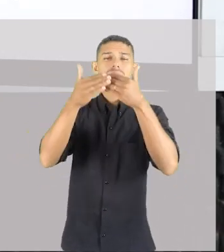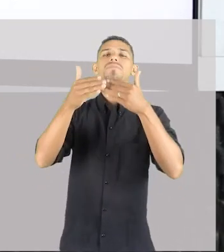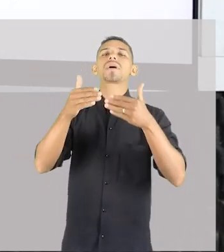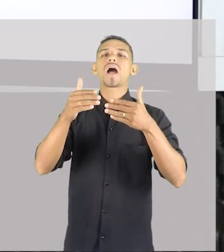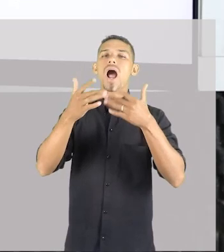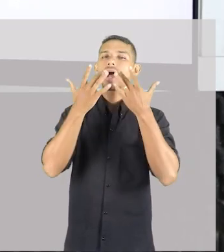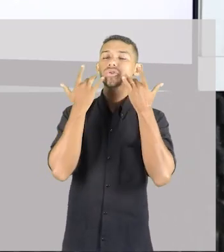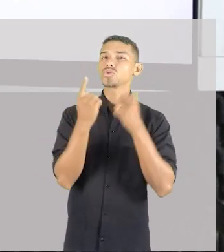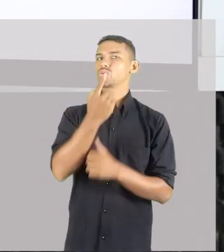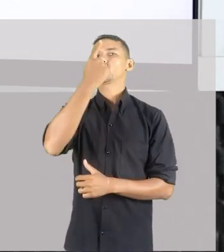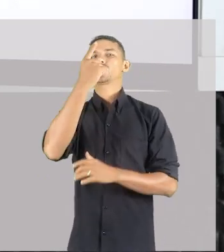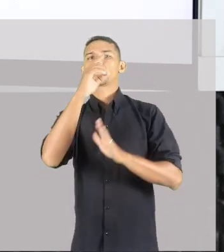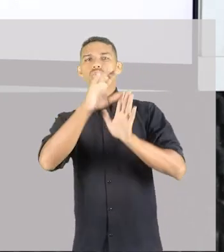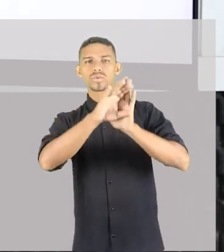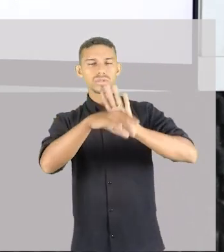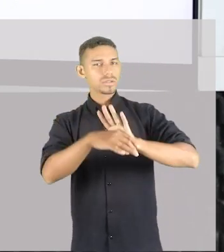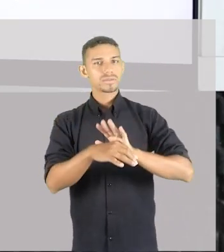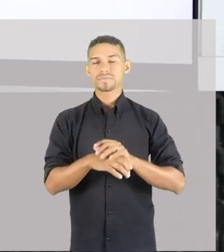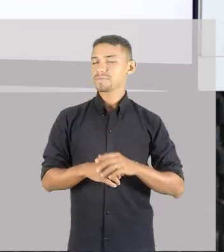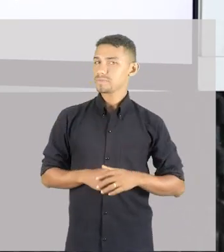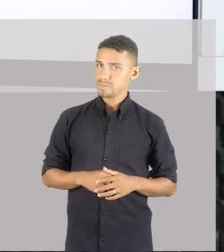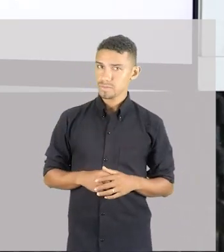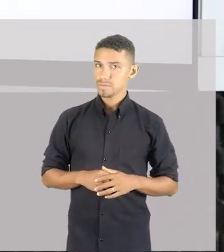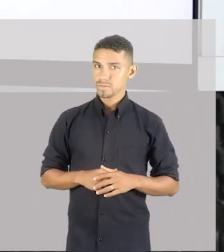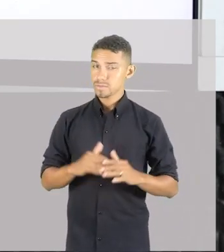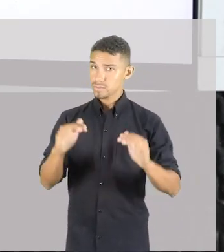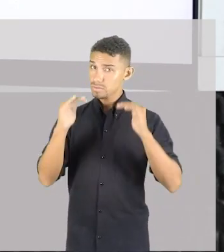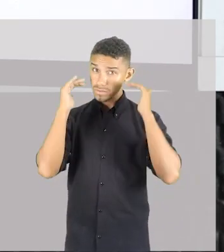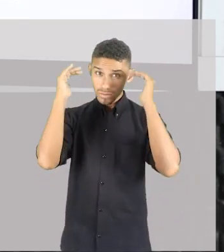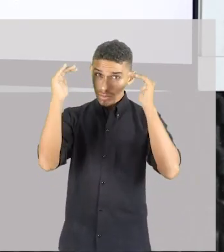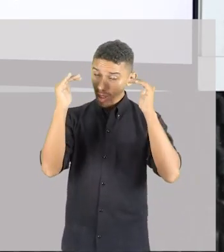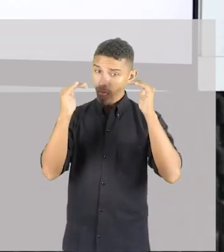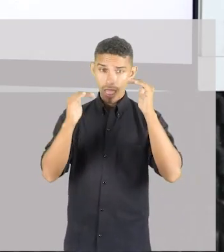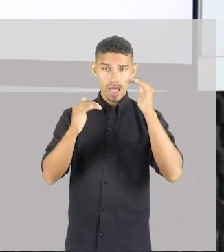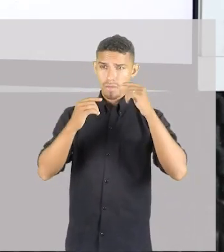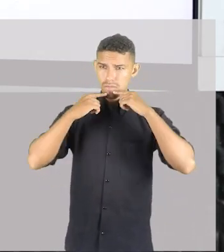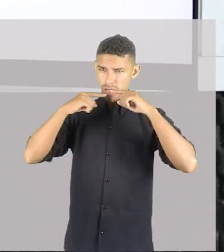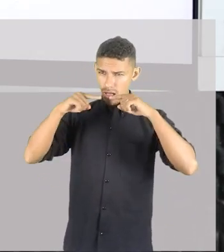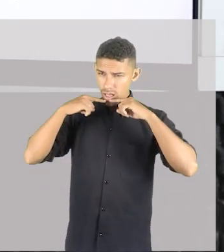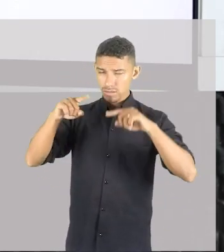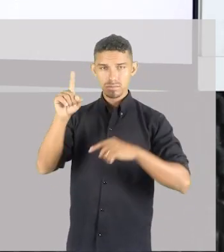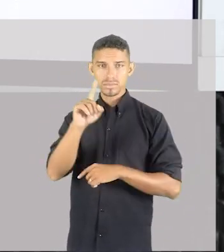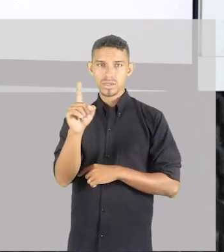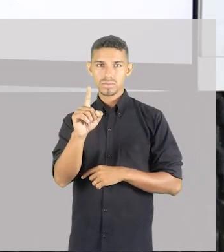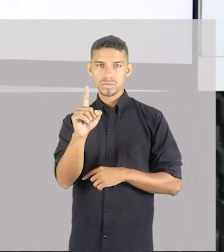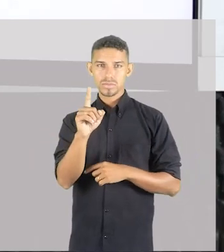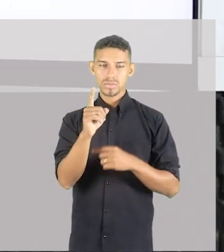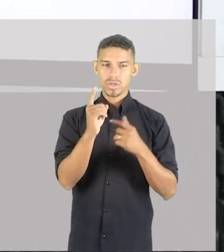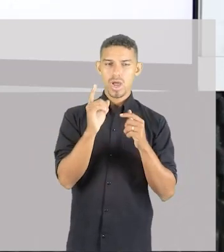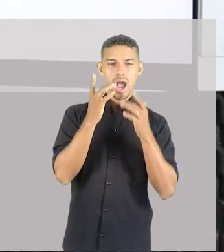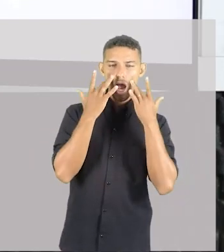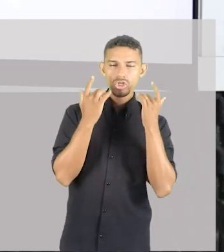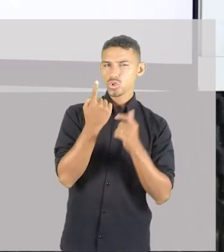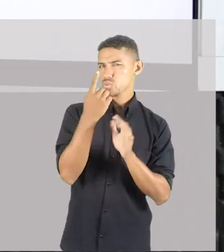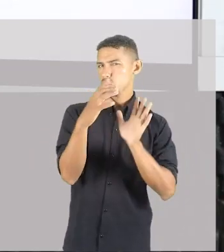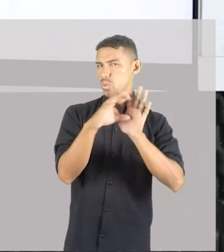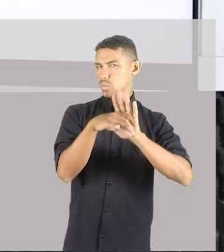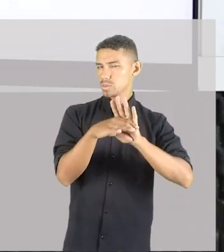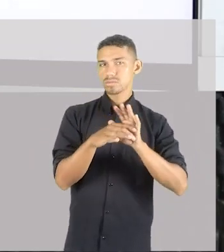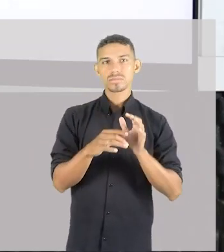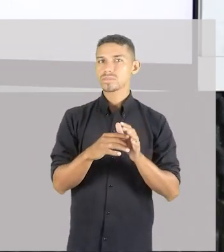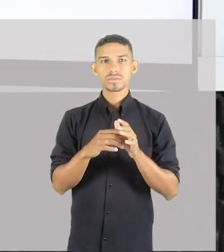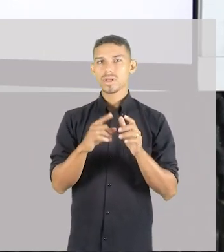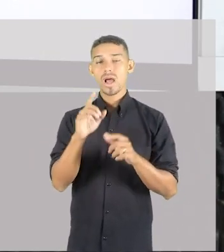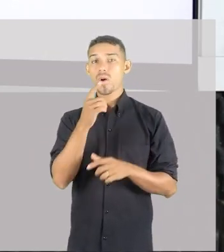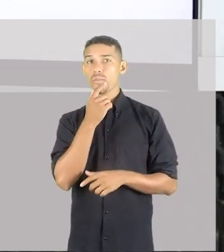conceito. Acima de tudo, meninos, meninas, não julgue, principalmente sem saber do que se trata. Não ache